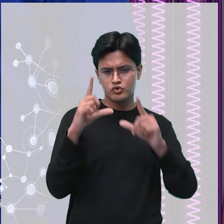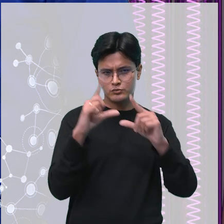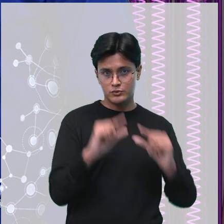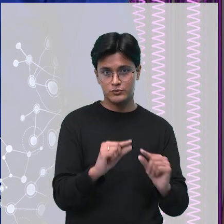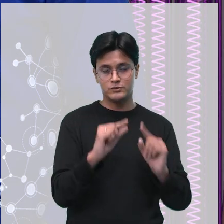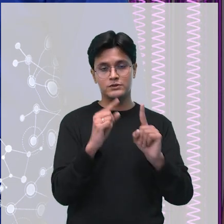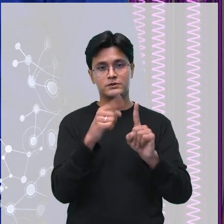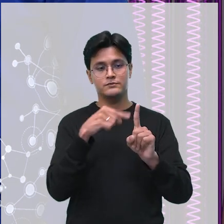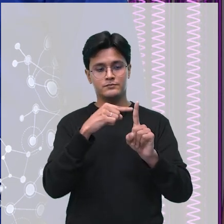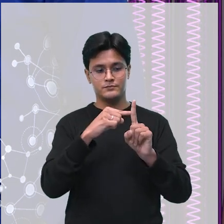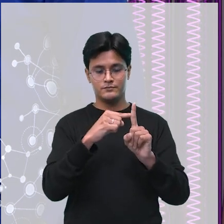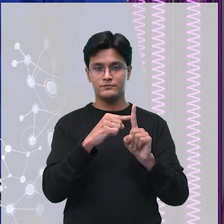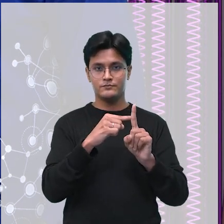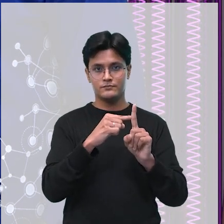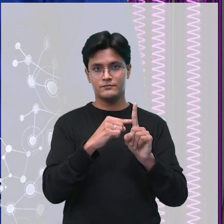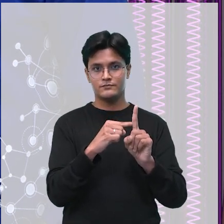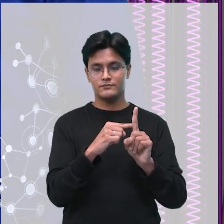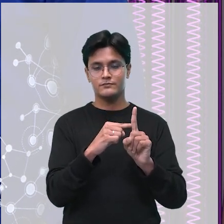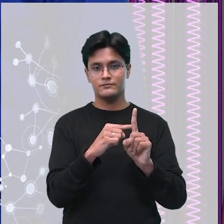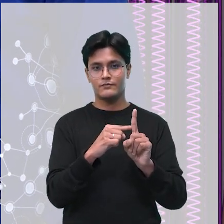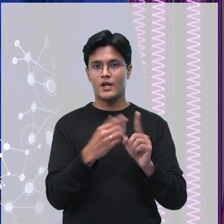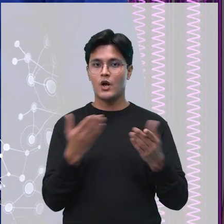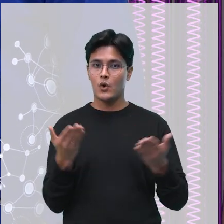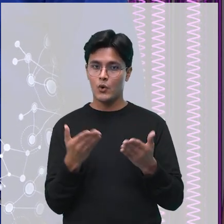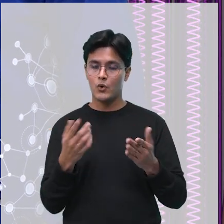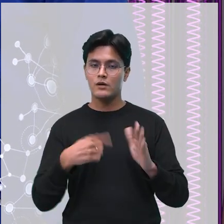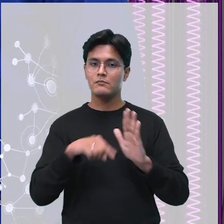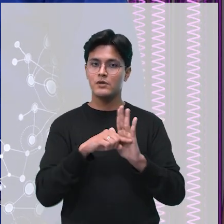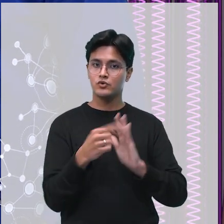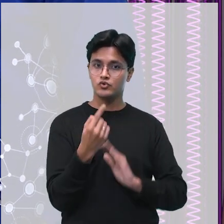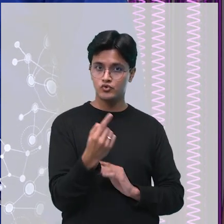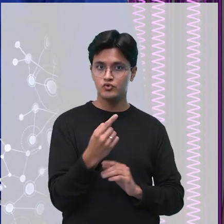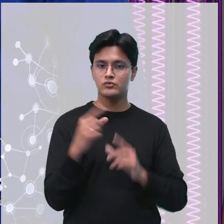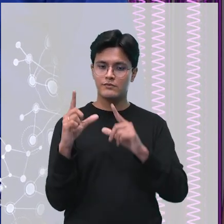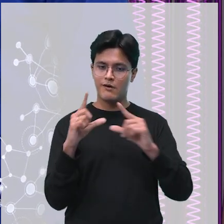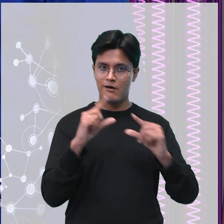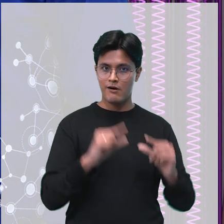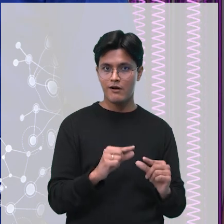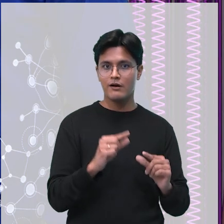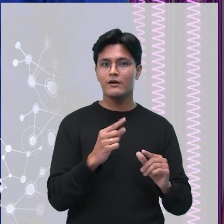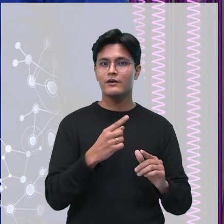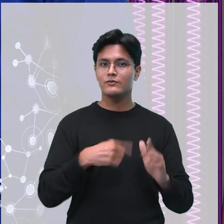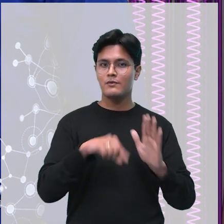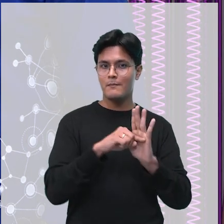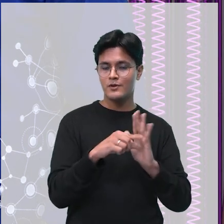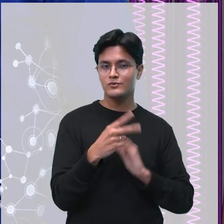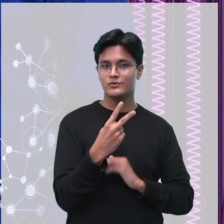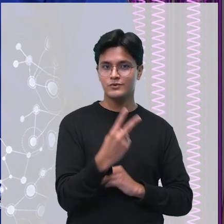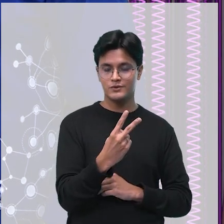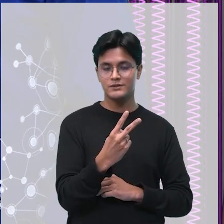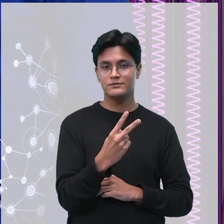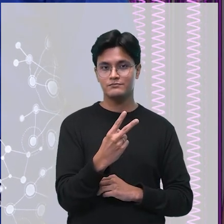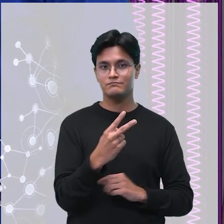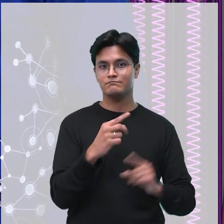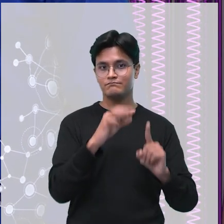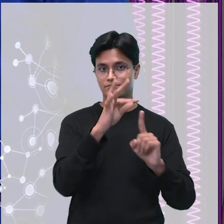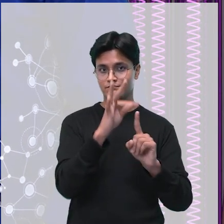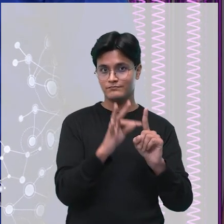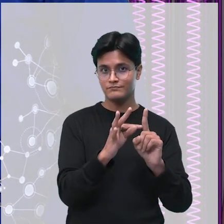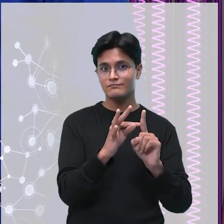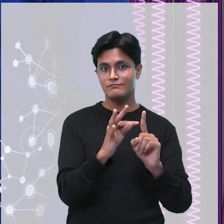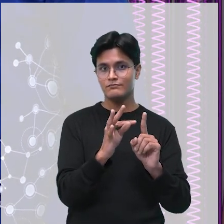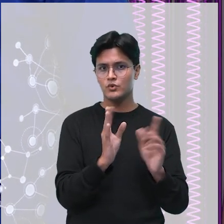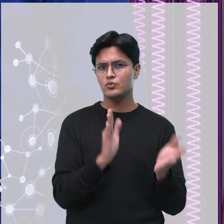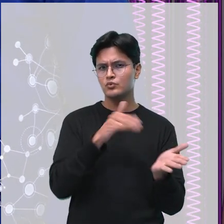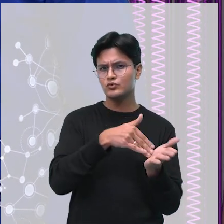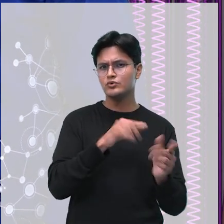vamos Chegamos aqui em -1 né depois caiu outro grau -2 tá e por